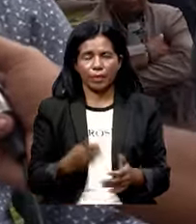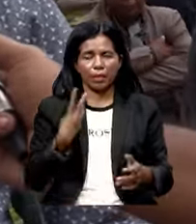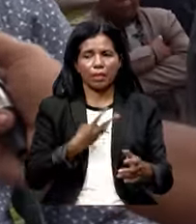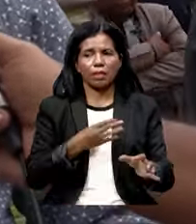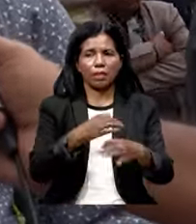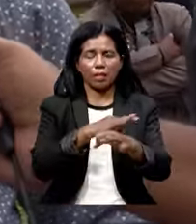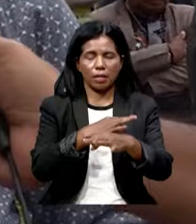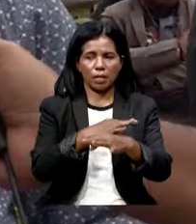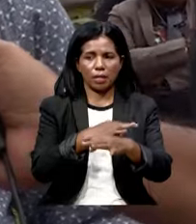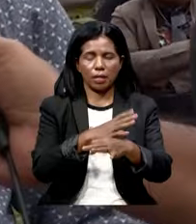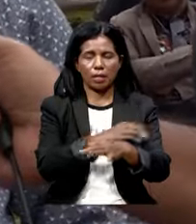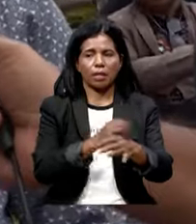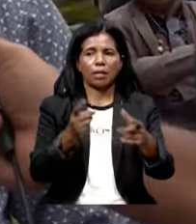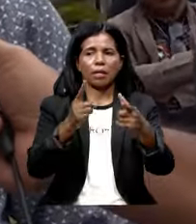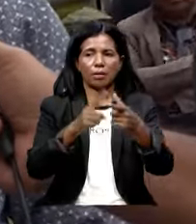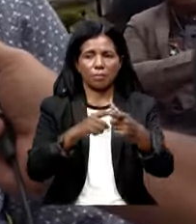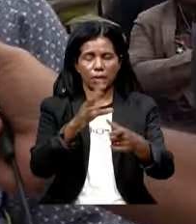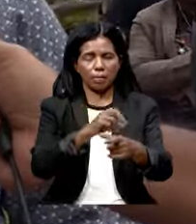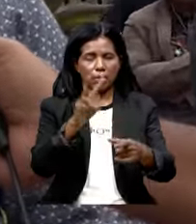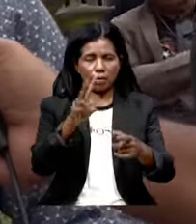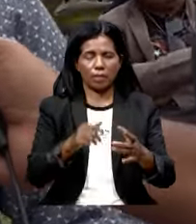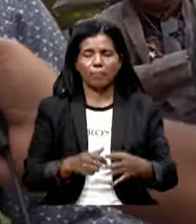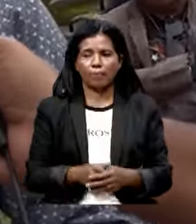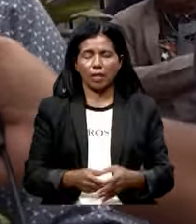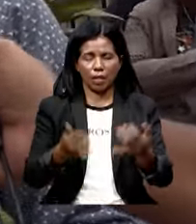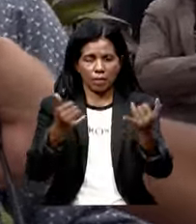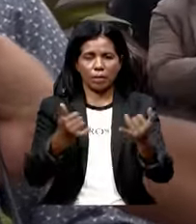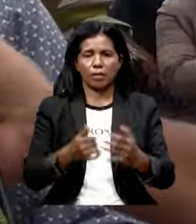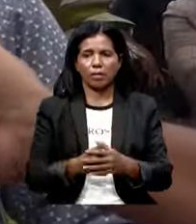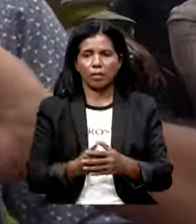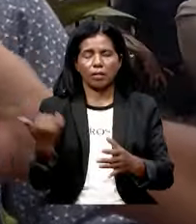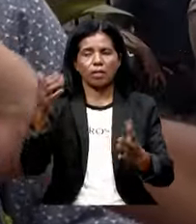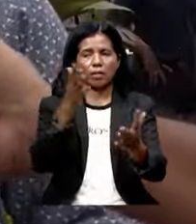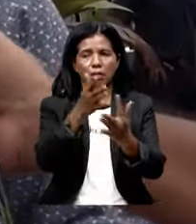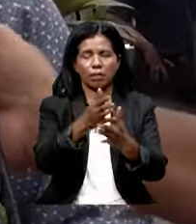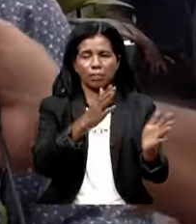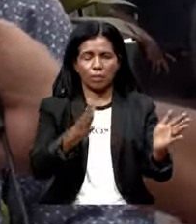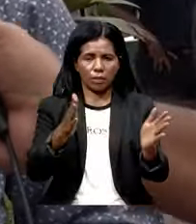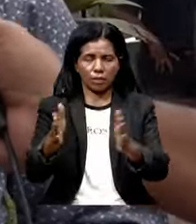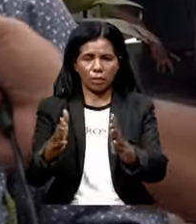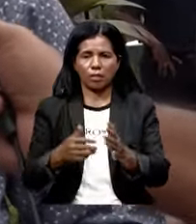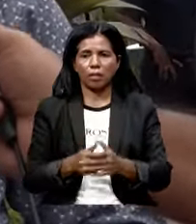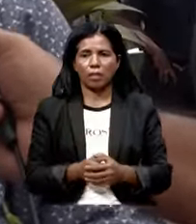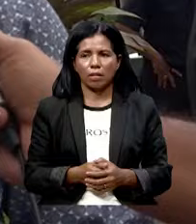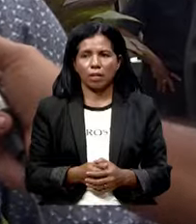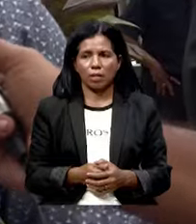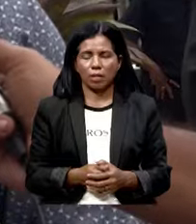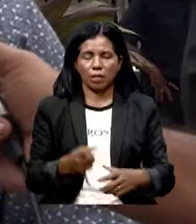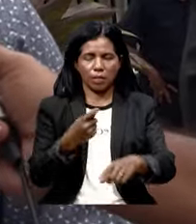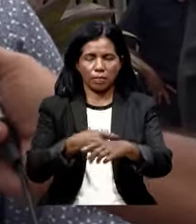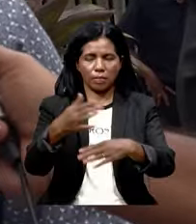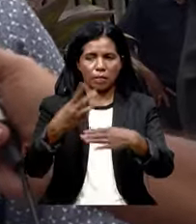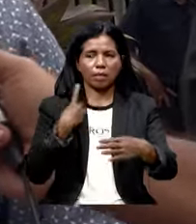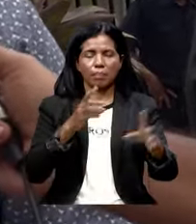reabilitação mínima. Baixa condições do ano. E agora, Rarau, se retamos no processo de finalização, para o tempo para que